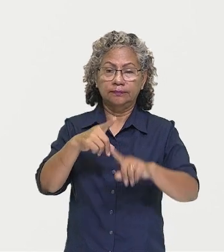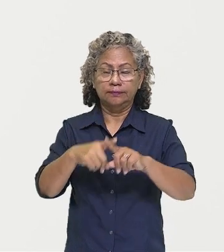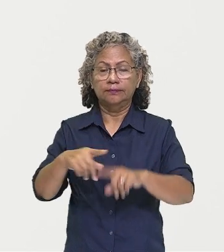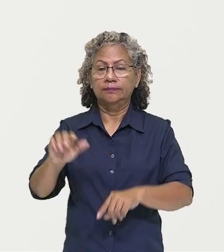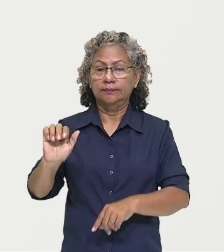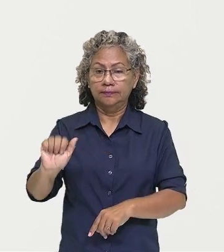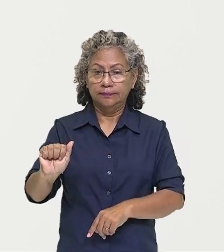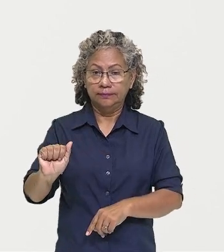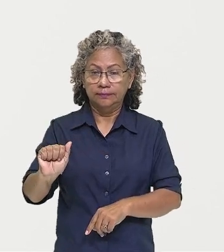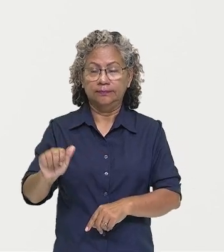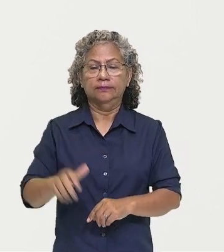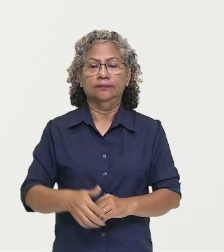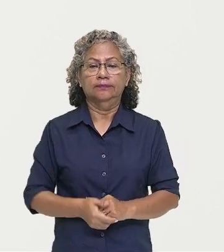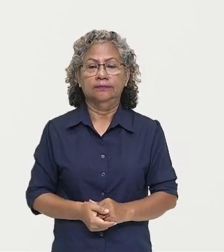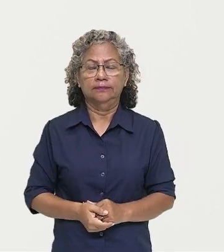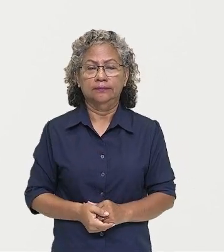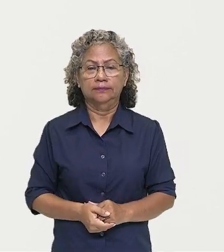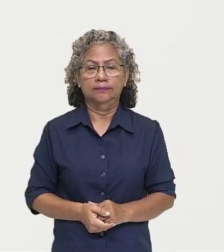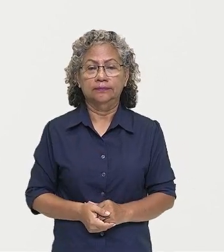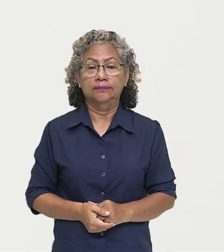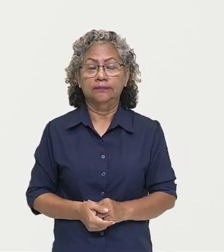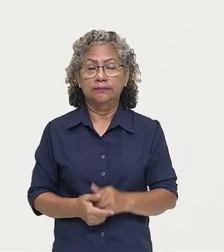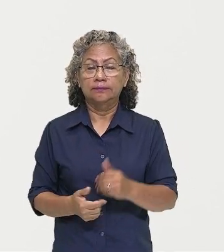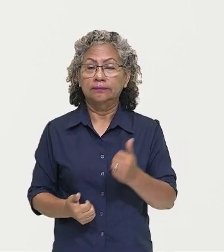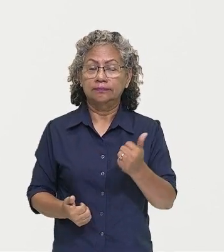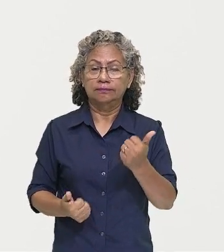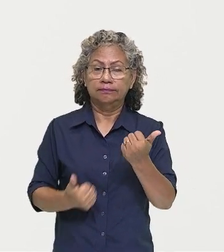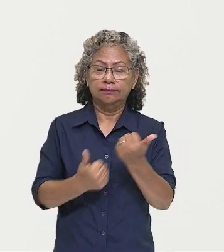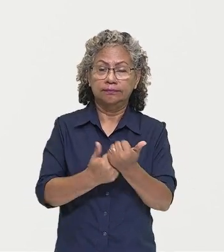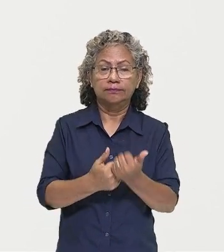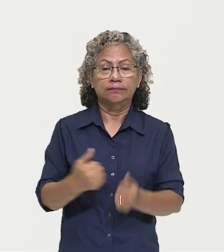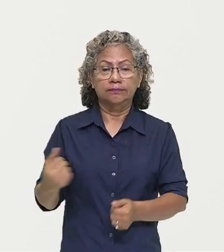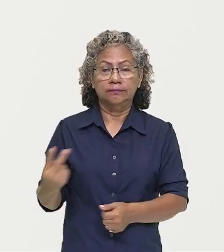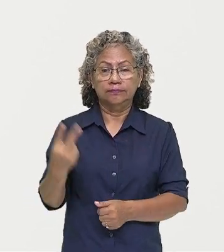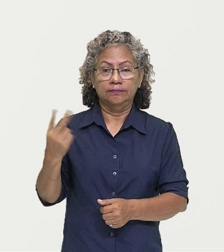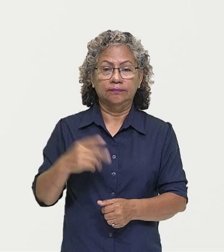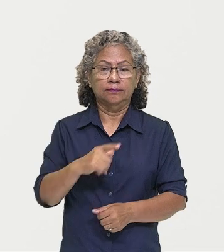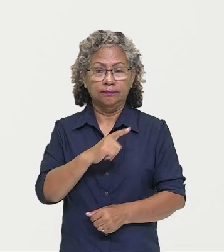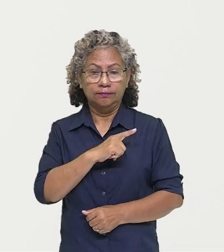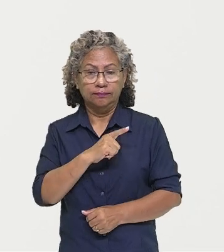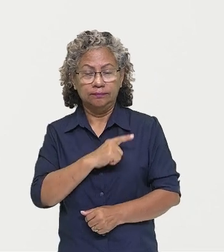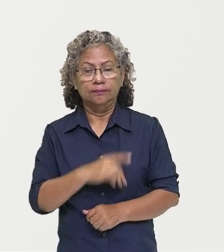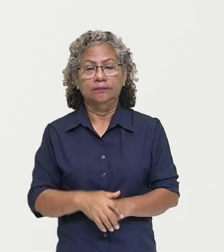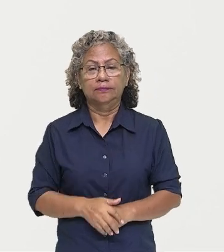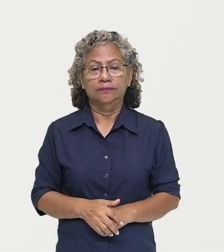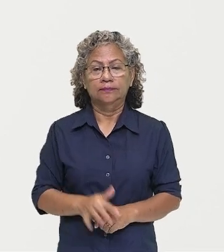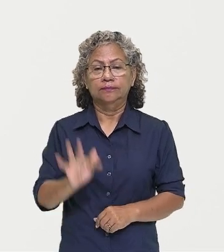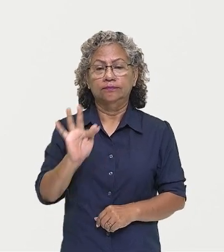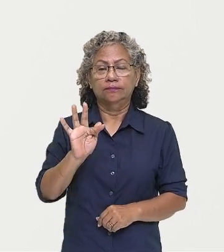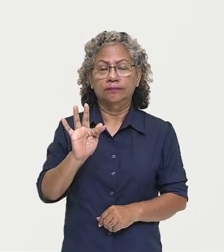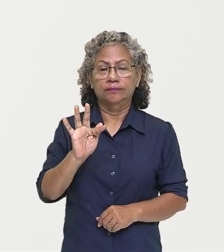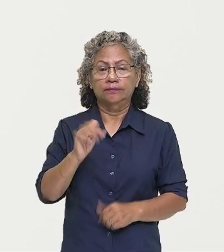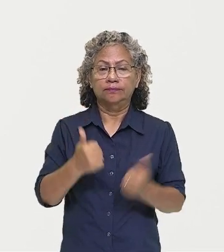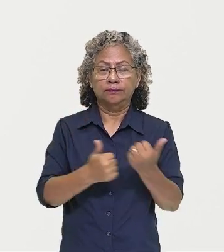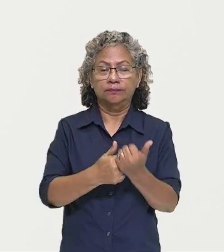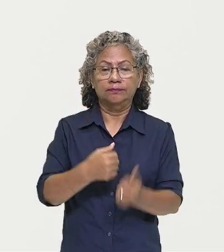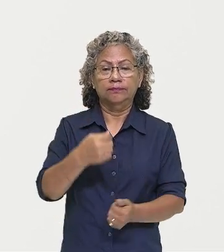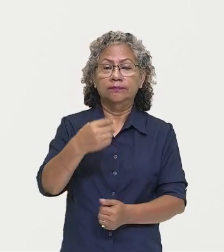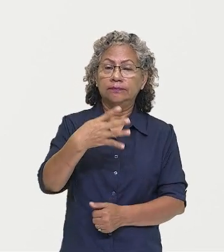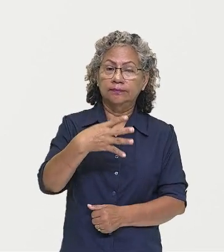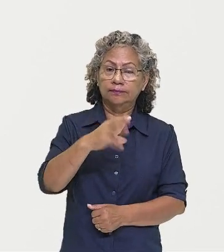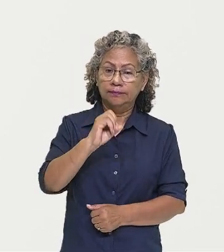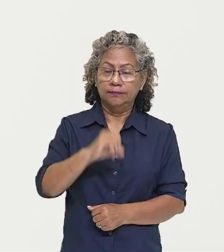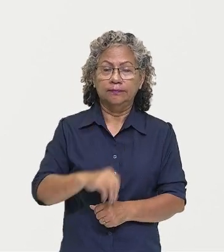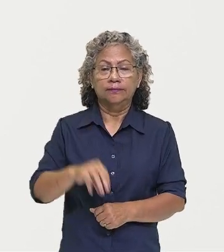vezes a aceleração. Substituindo os valores, teremos F, 40, a massa, eu não sei